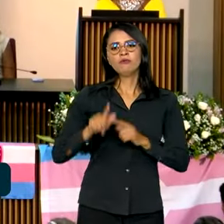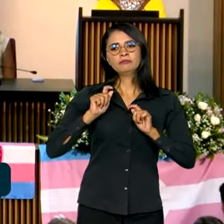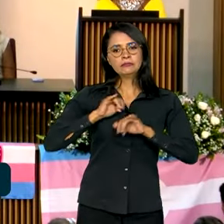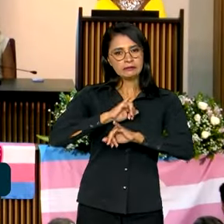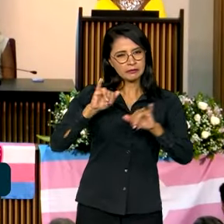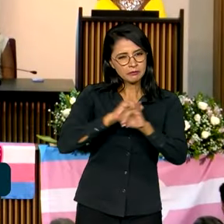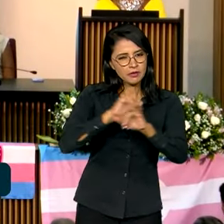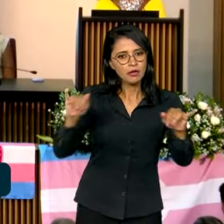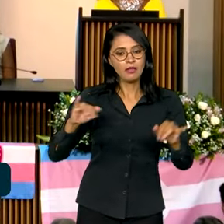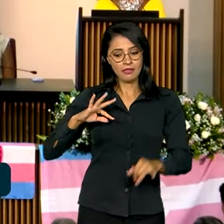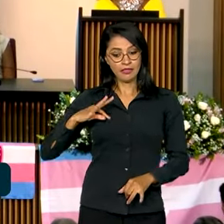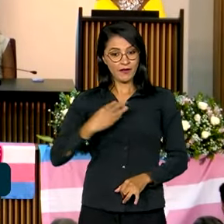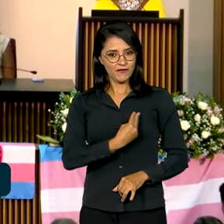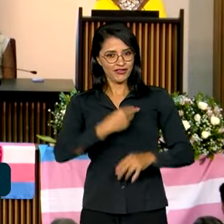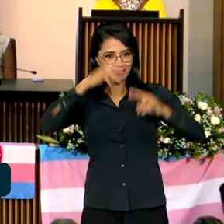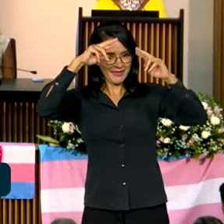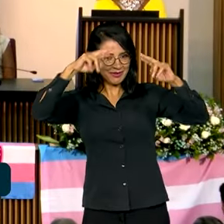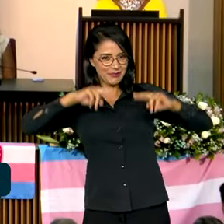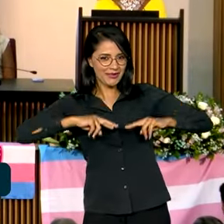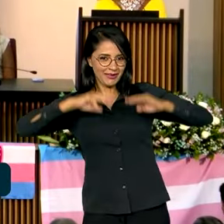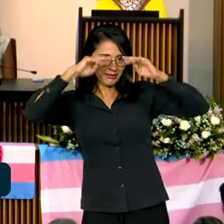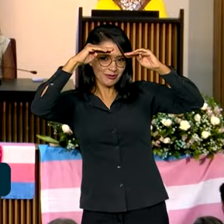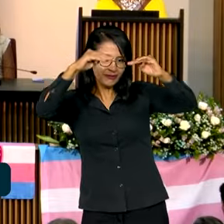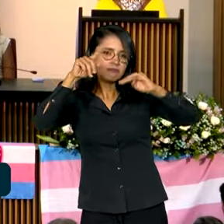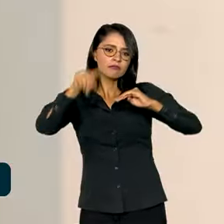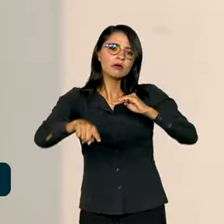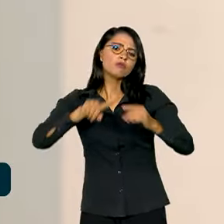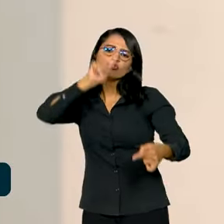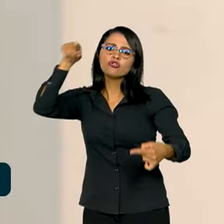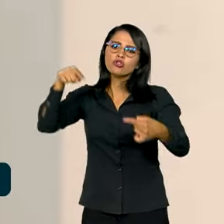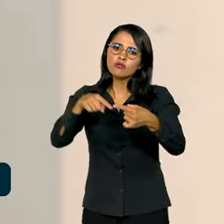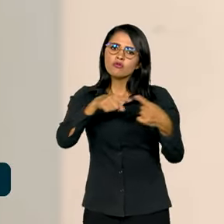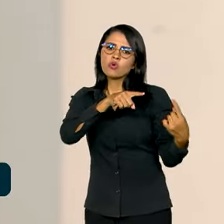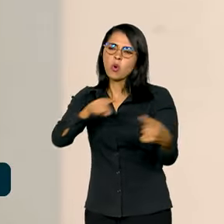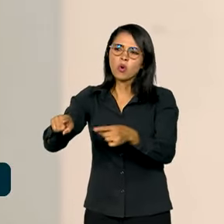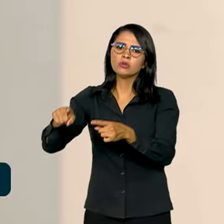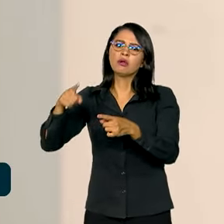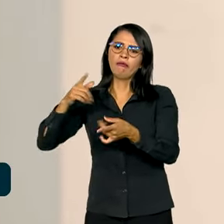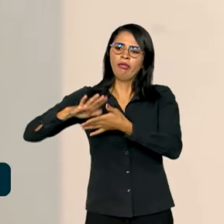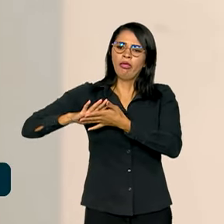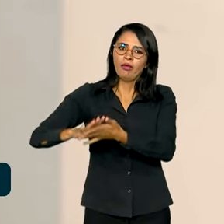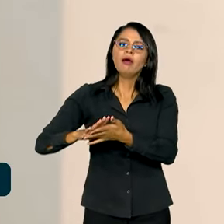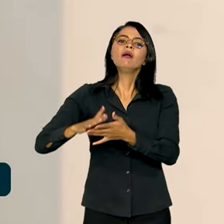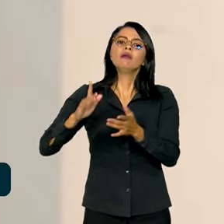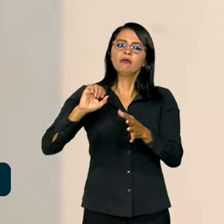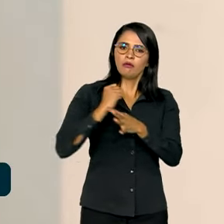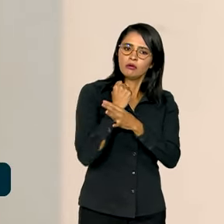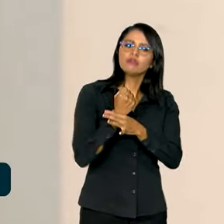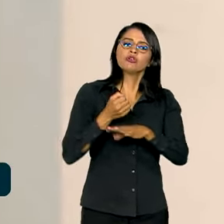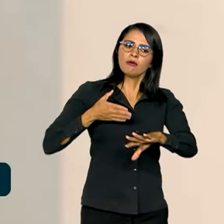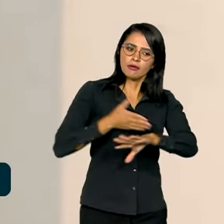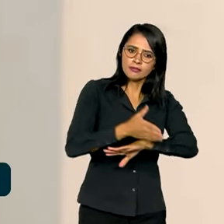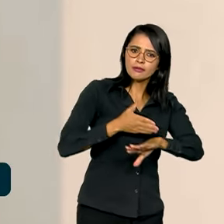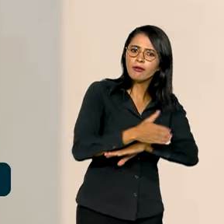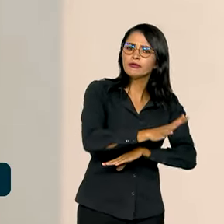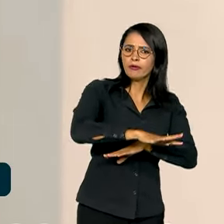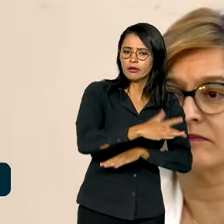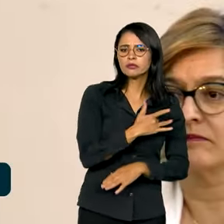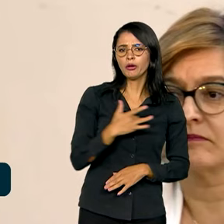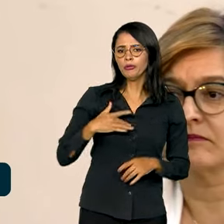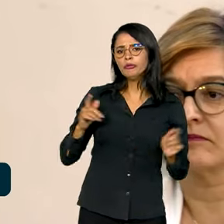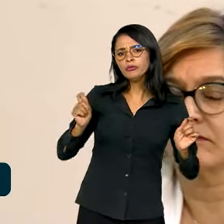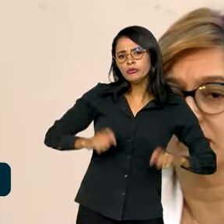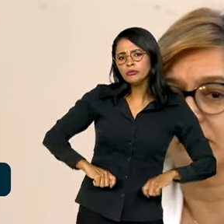e Respeito. O objetivo é combater a discriminação e garantir o acesso dessa população aos serviços de saúde.